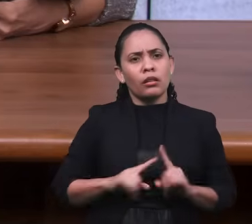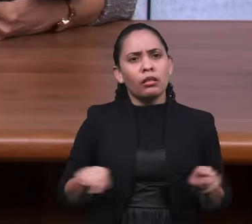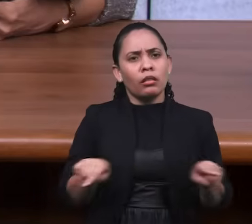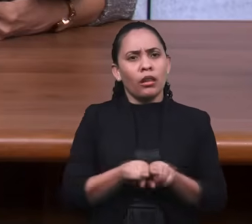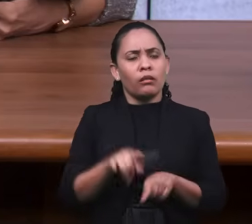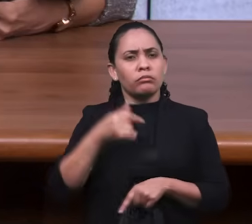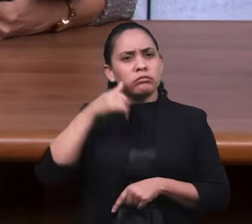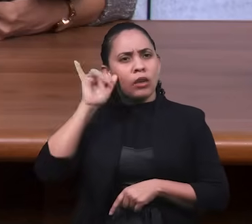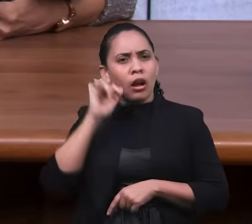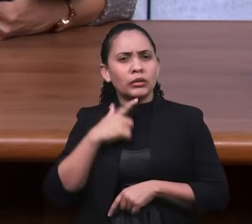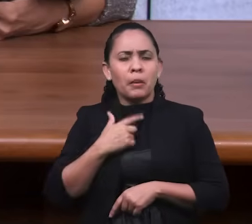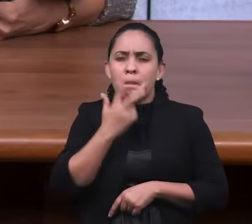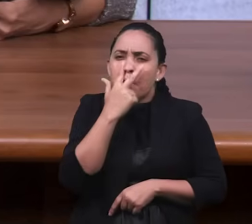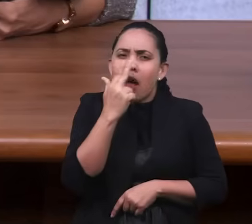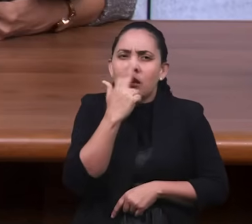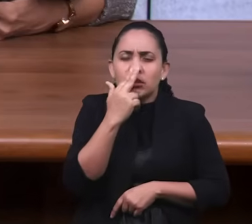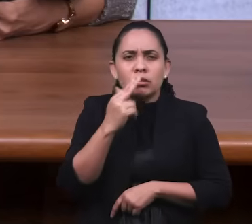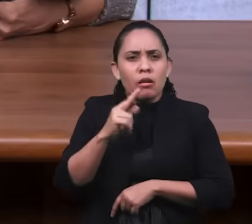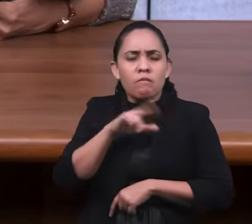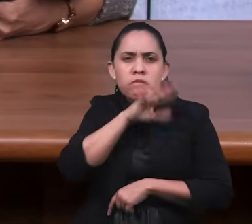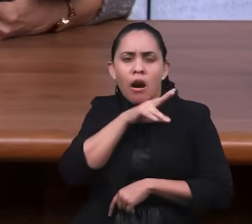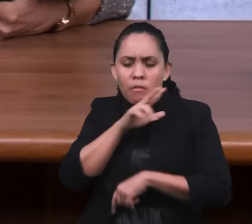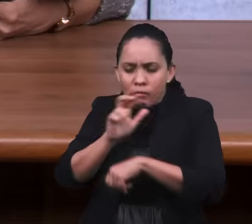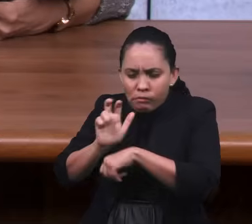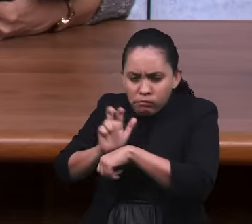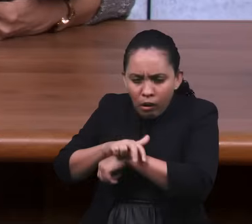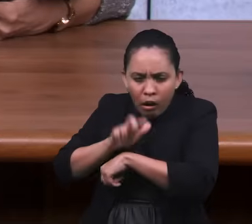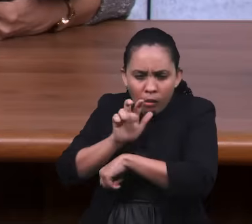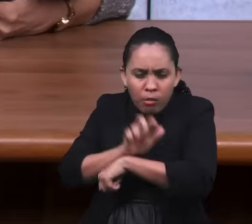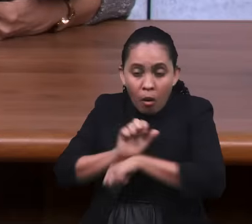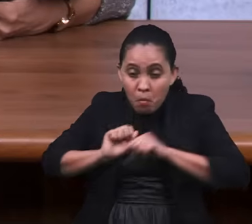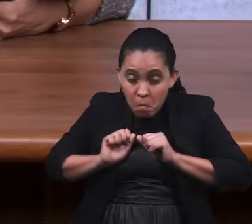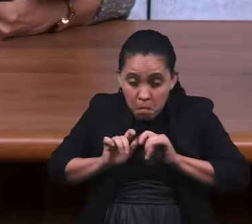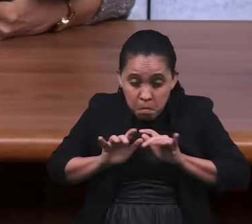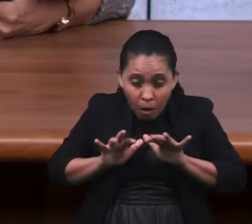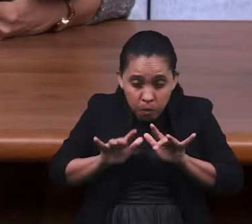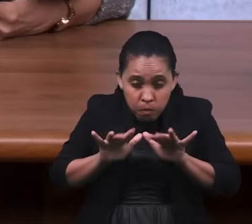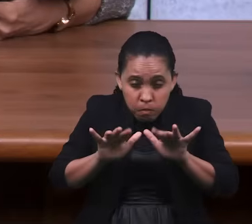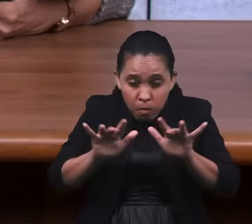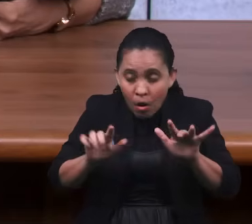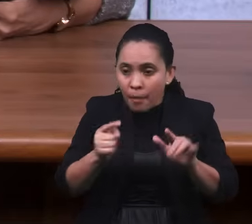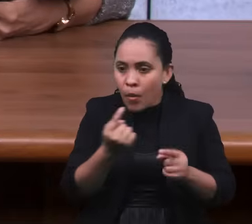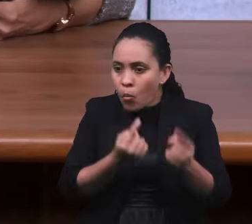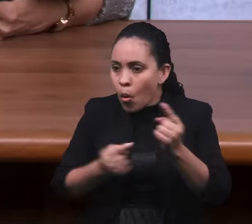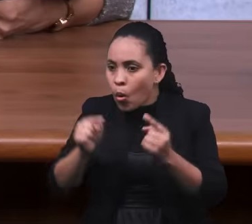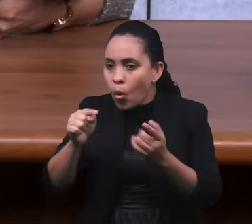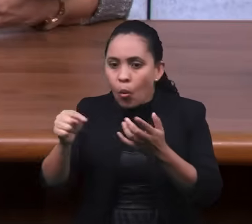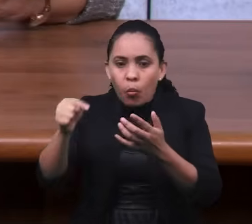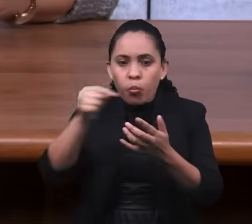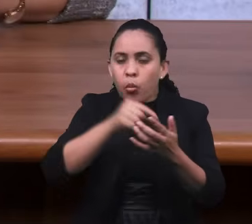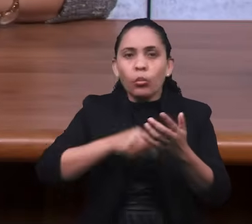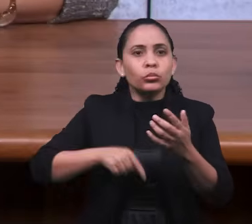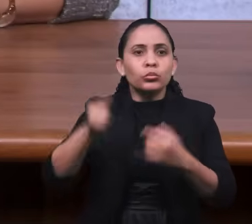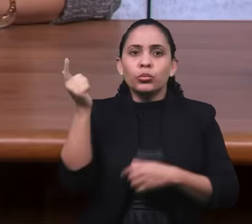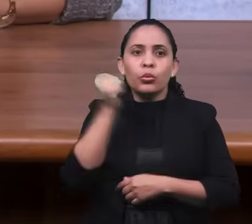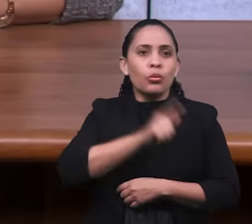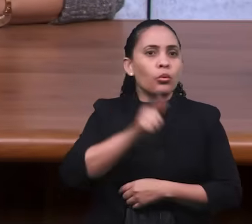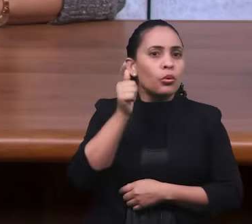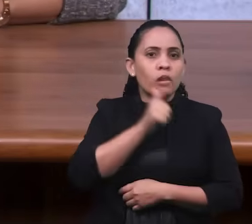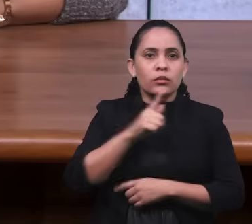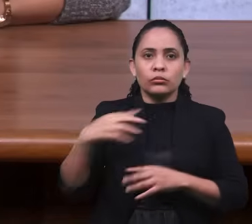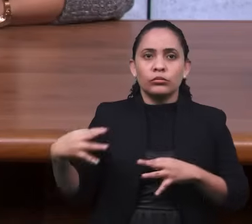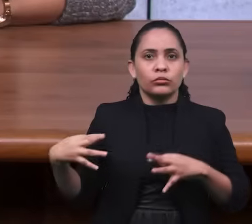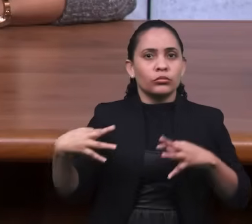vinham como gafanhotos em tanta multidão que não se podiam contar nem a eles, nem aos